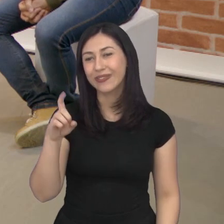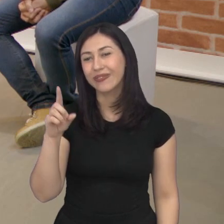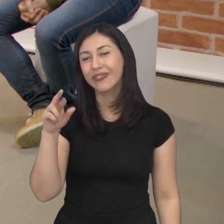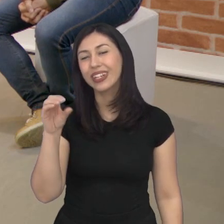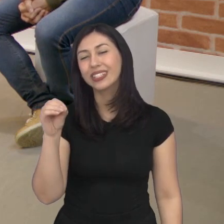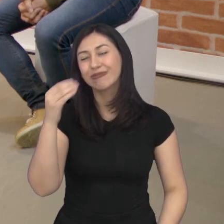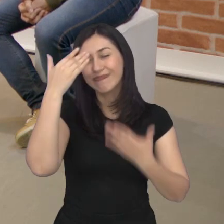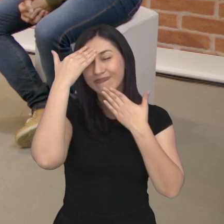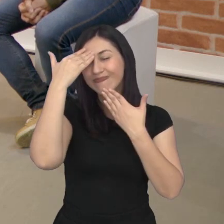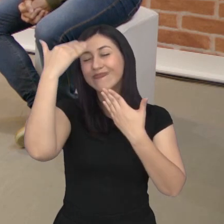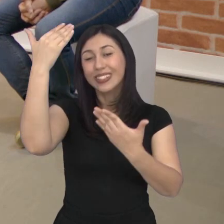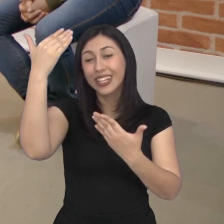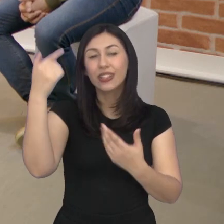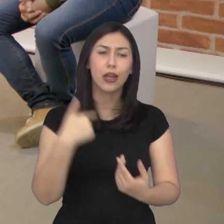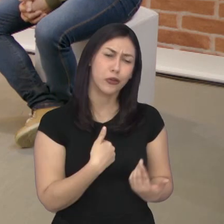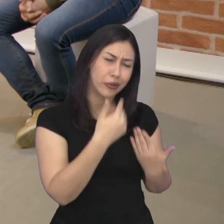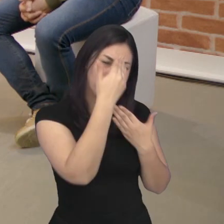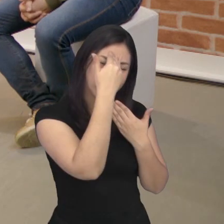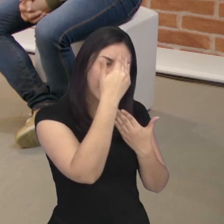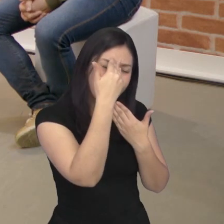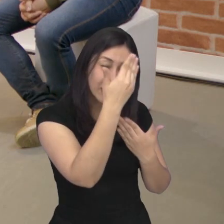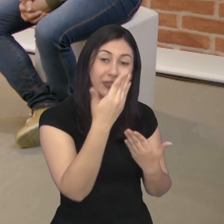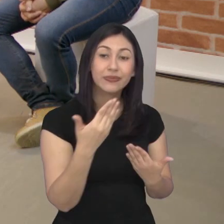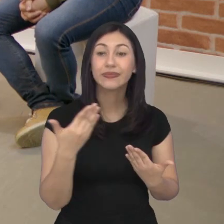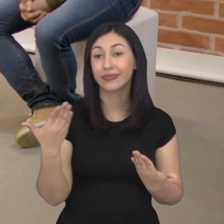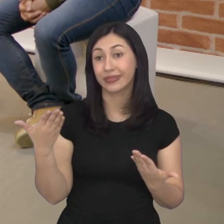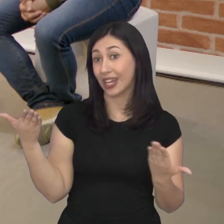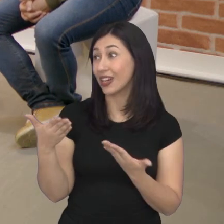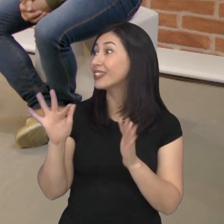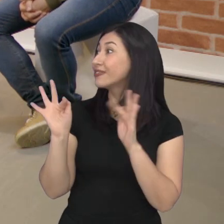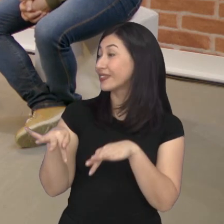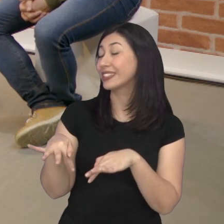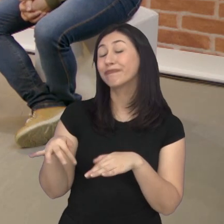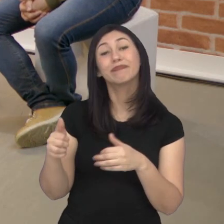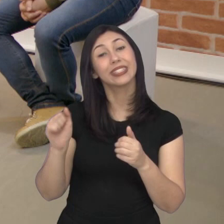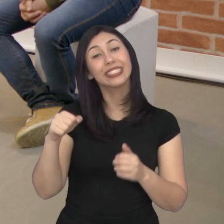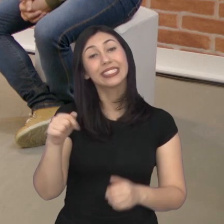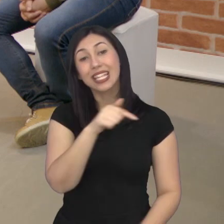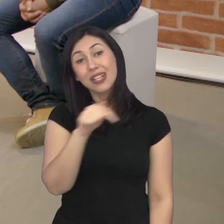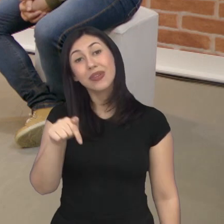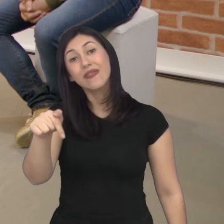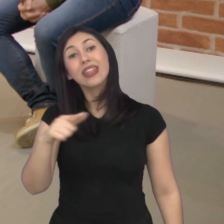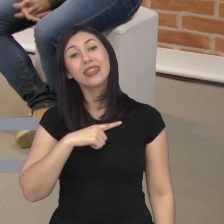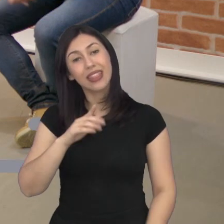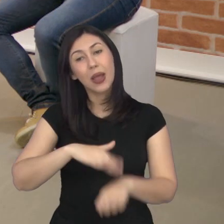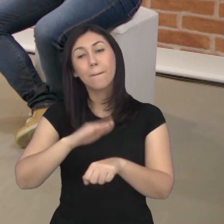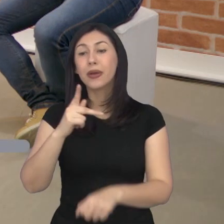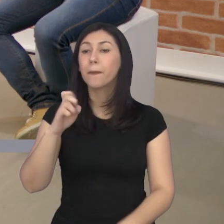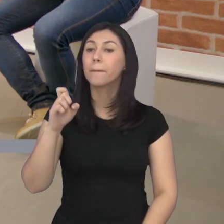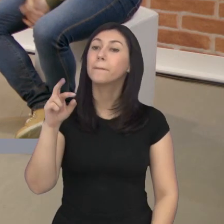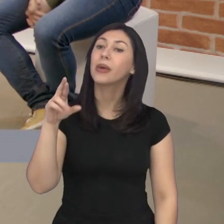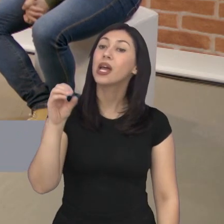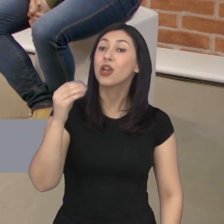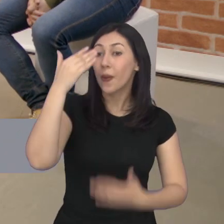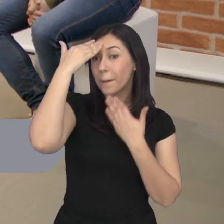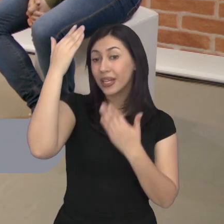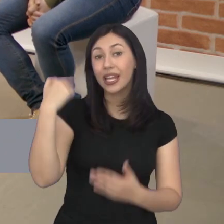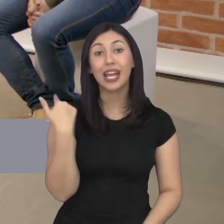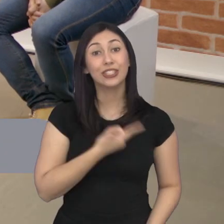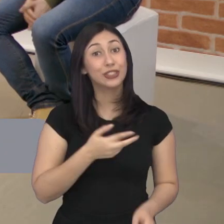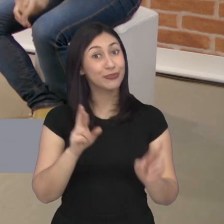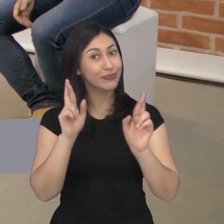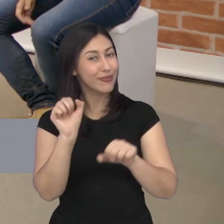Pedro, brigadão. Obrigado por esse vocês, bate-papo, por essa verdade, entrevista. obrigado. Thiago, vamos nessa? Vamos nessa, semana que vem tem mais. Pedro, obrigado por estar aqui e a